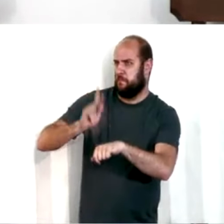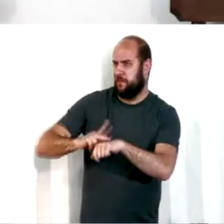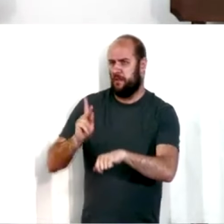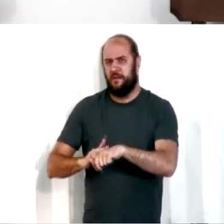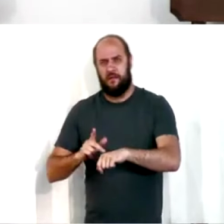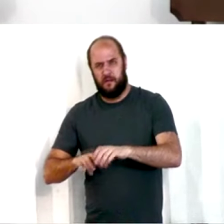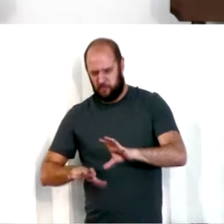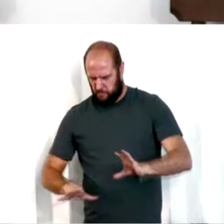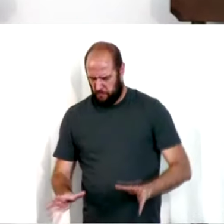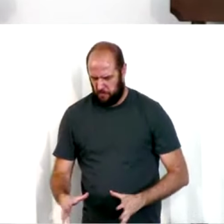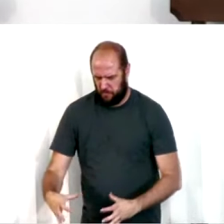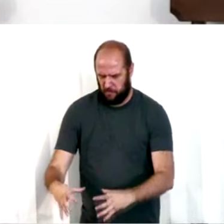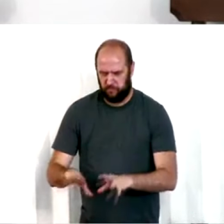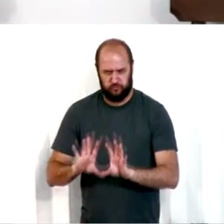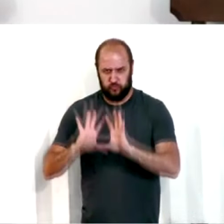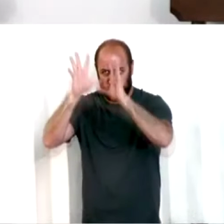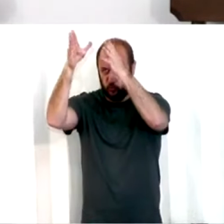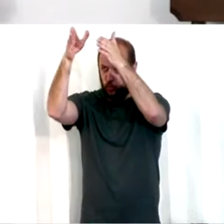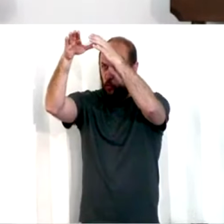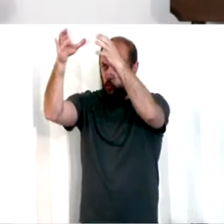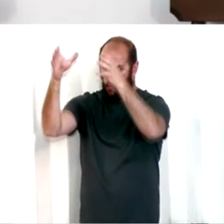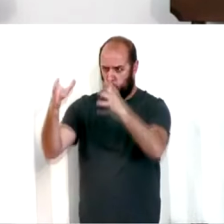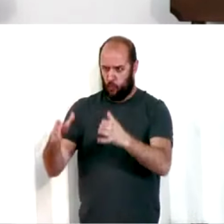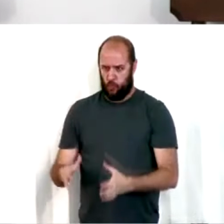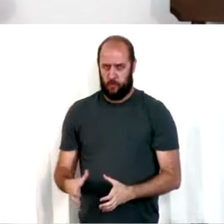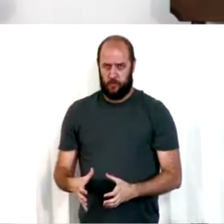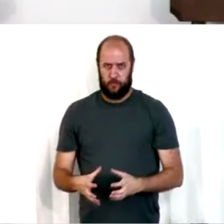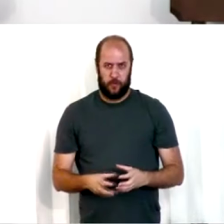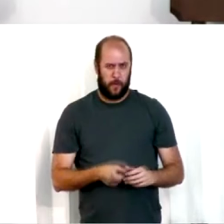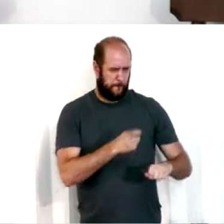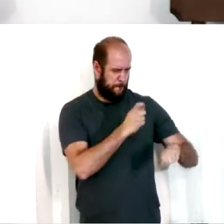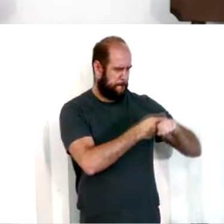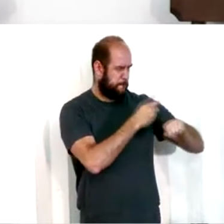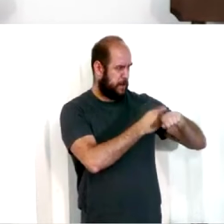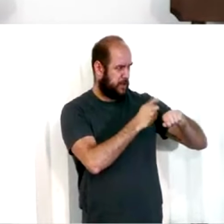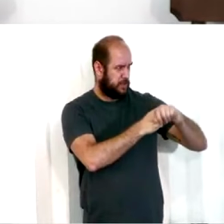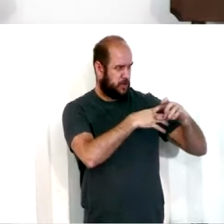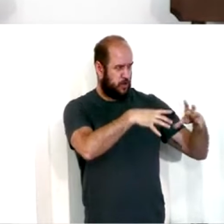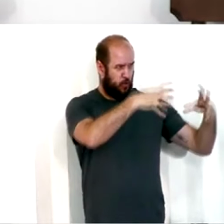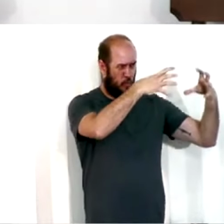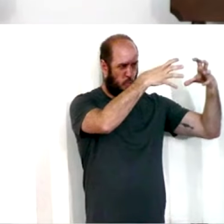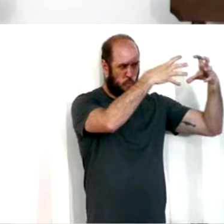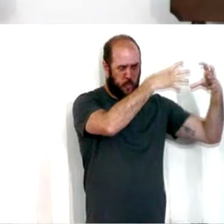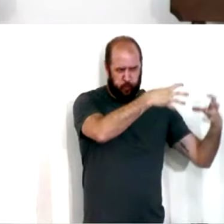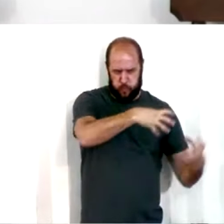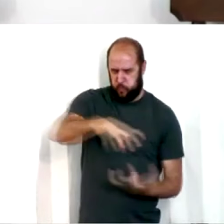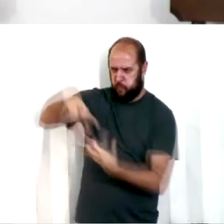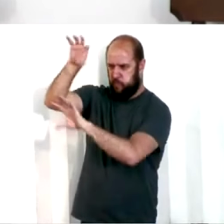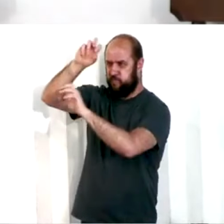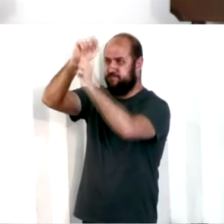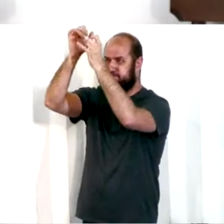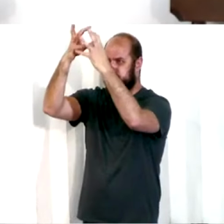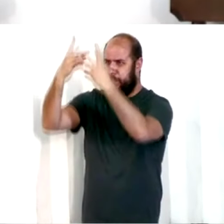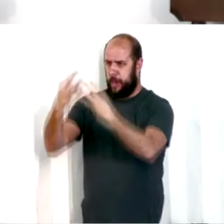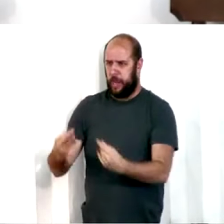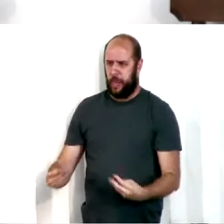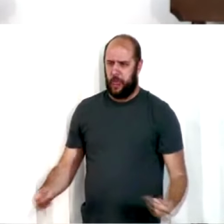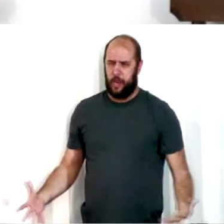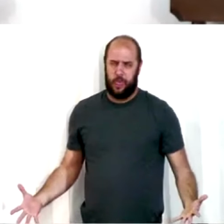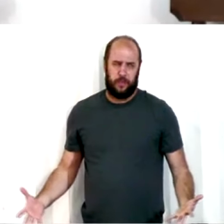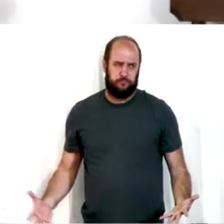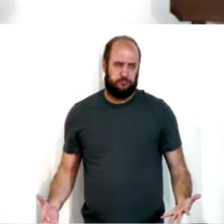barro. Veio uma rocha, que não foi cortada por mãos, esmiuçou aquela estátua e todos os seus